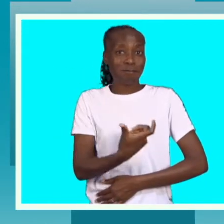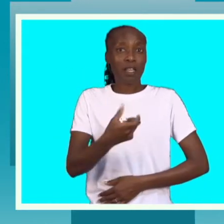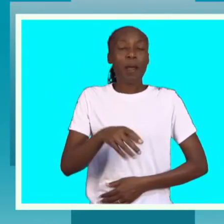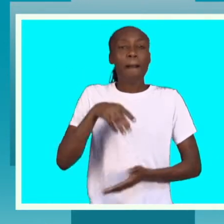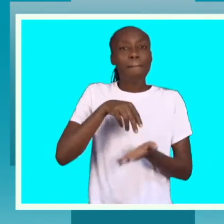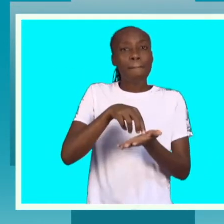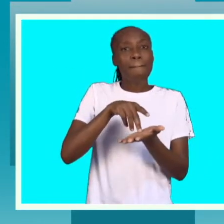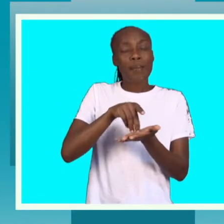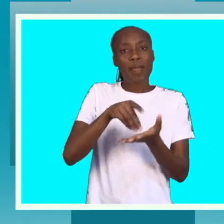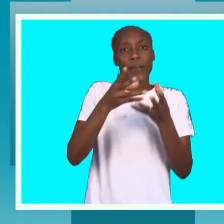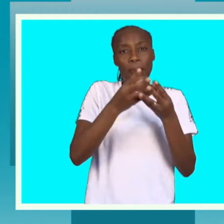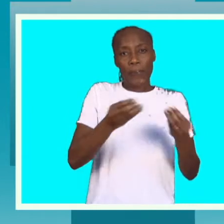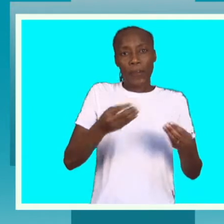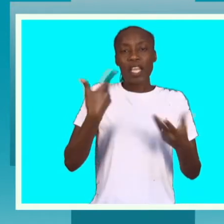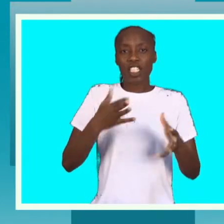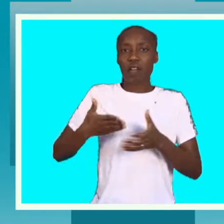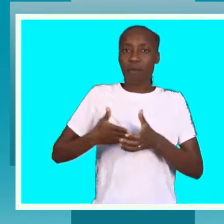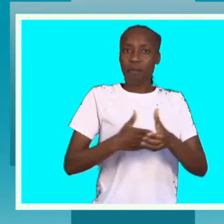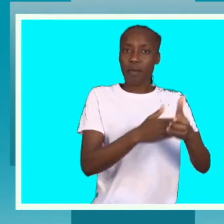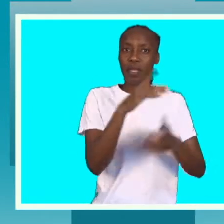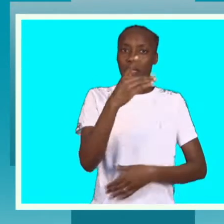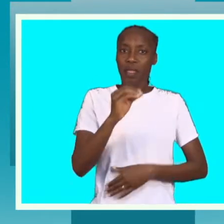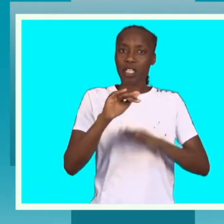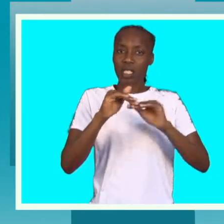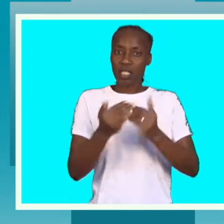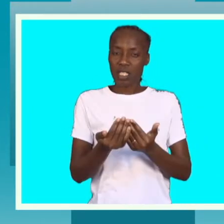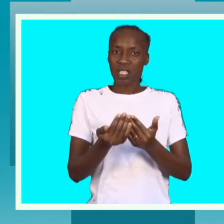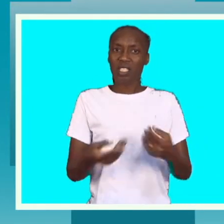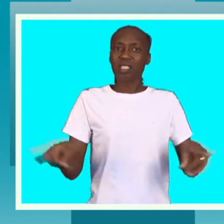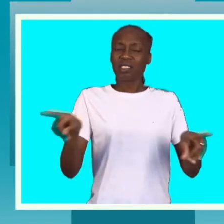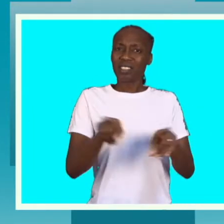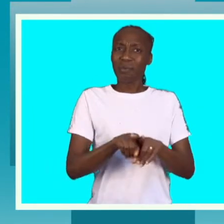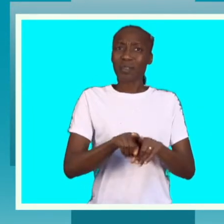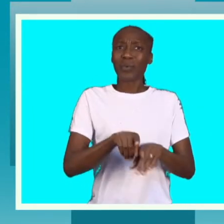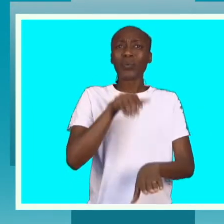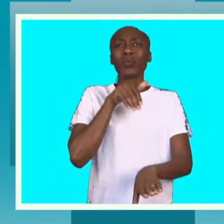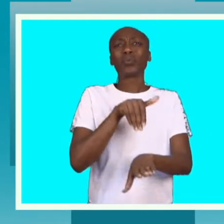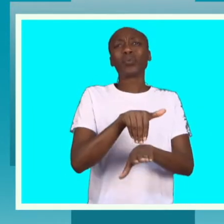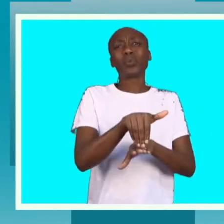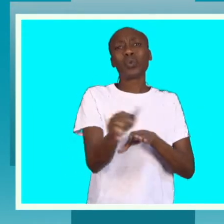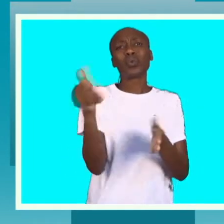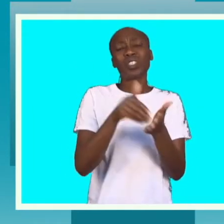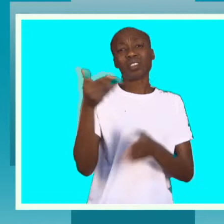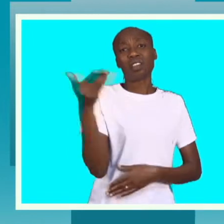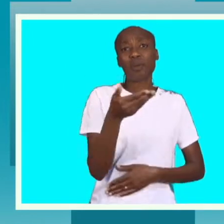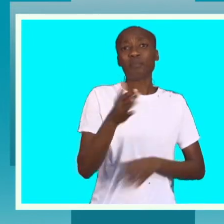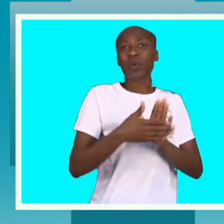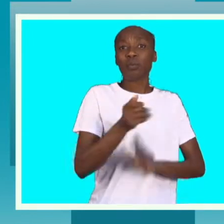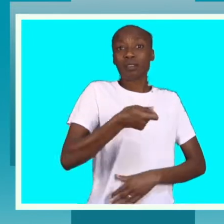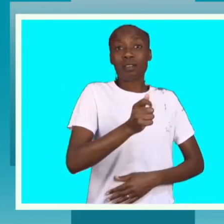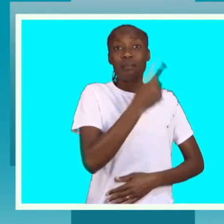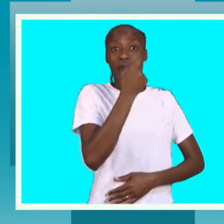o Chega aí, na mesma continua. Então, comecei-me a perguntar, você é de onde? Eu sou da Mutarara.